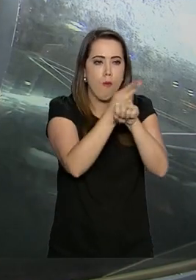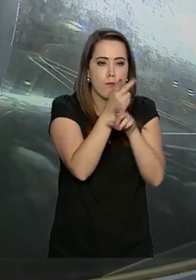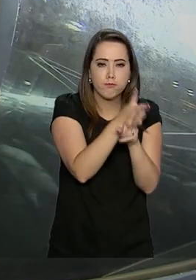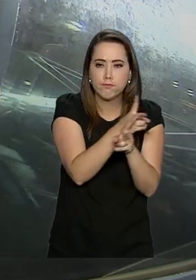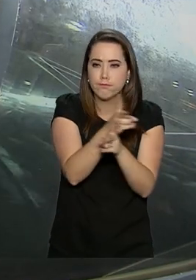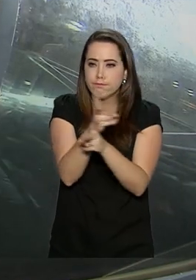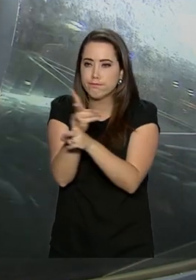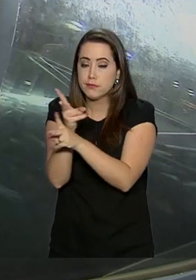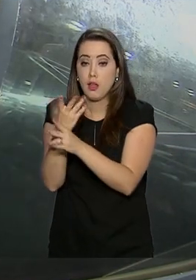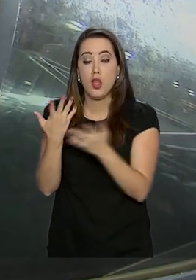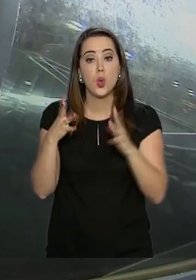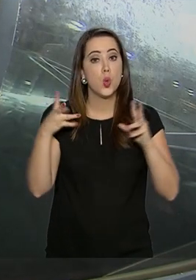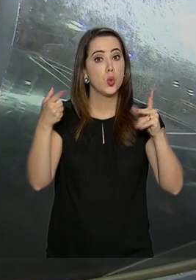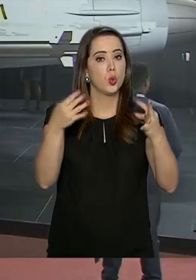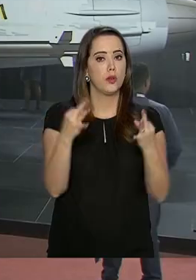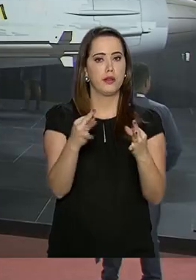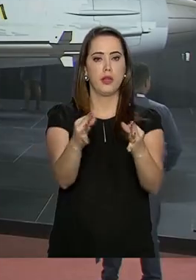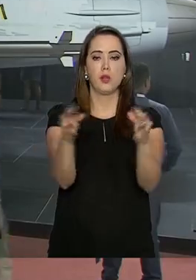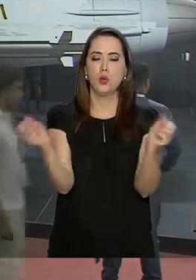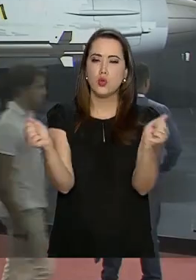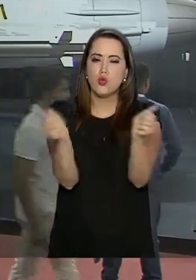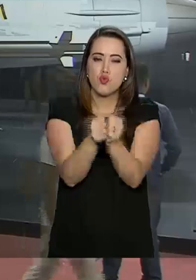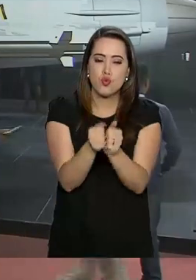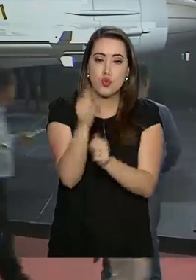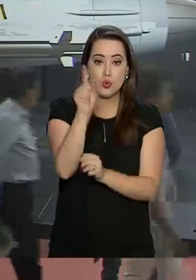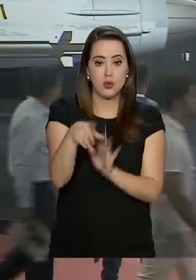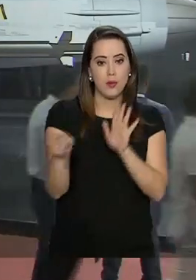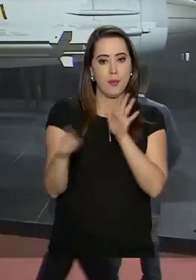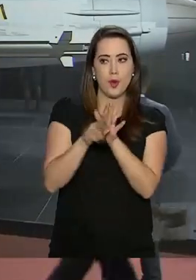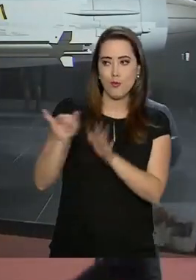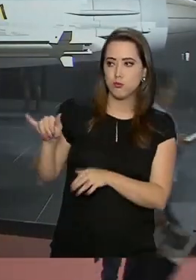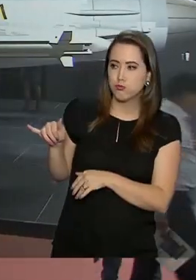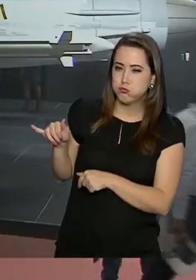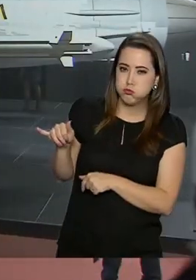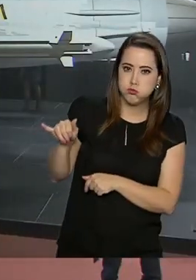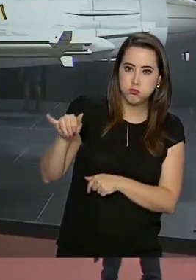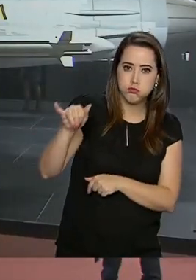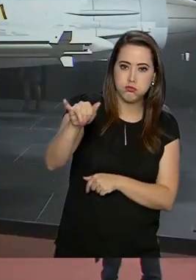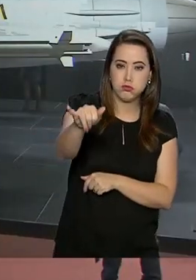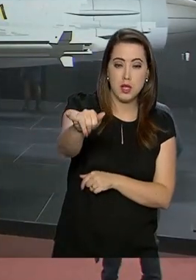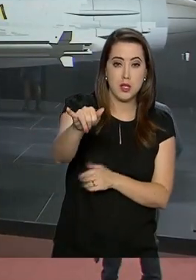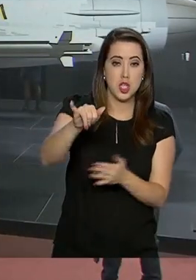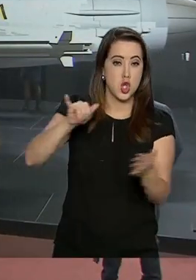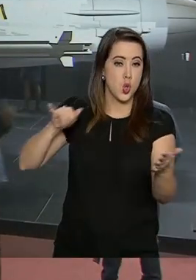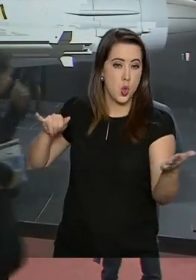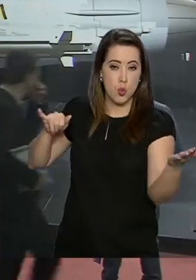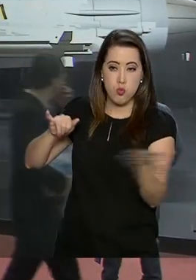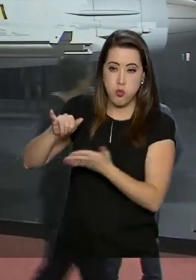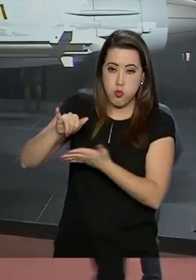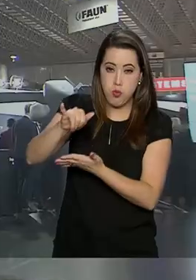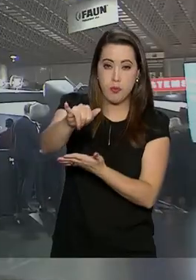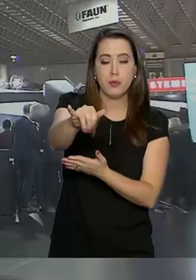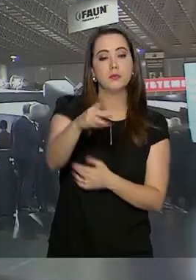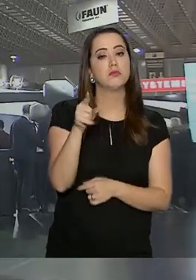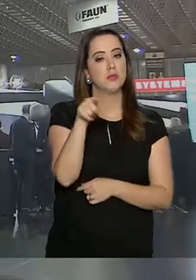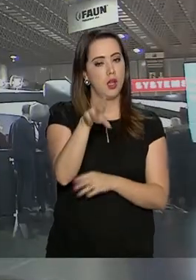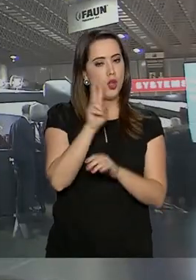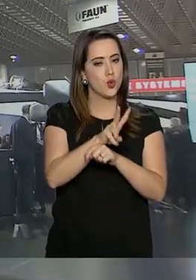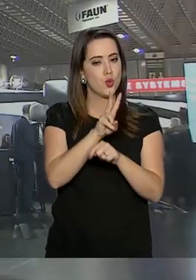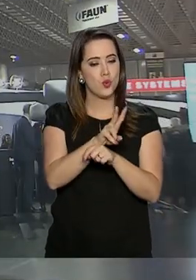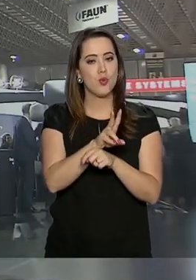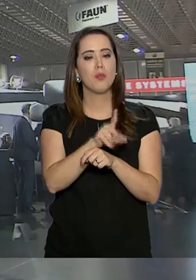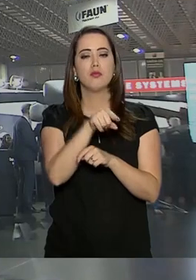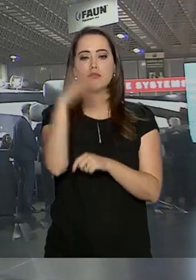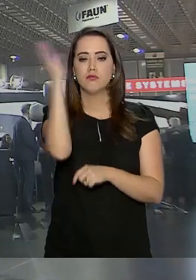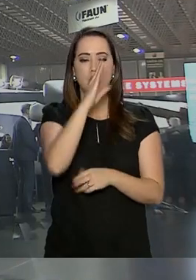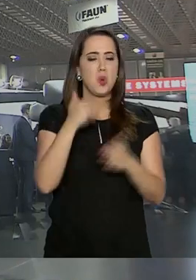infravermelho. Toda essa tecnologia faz parte do caça Gripen, que em breve vai ajudar a proteger o Brasil de qualquer tipo